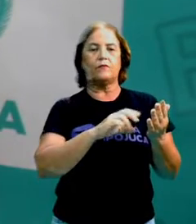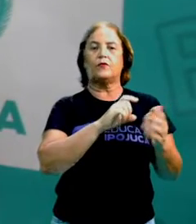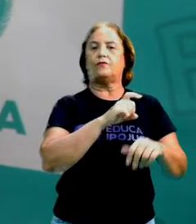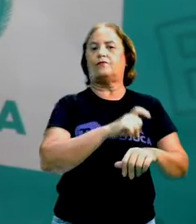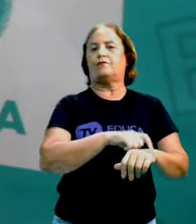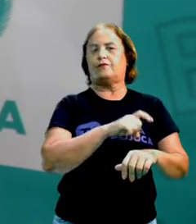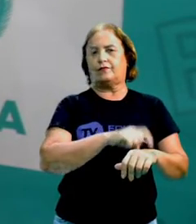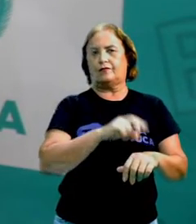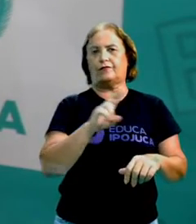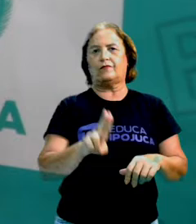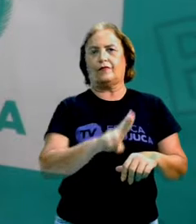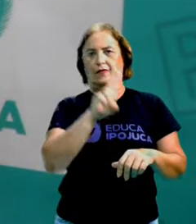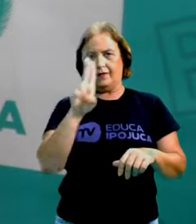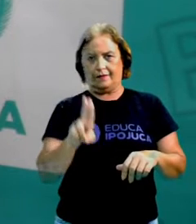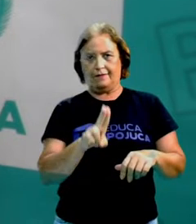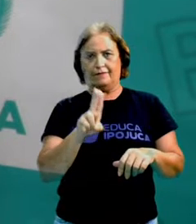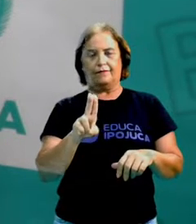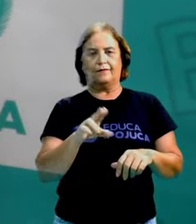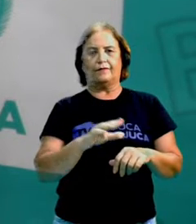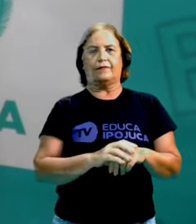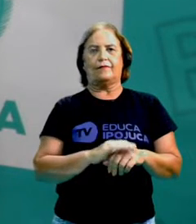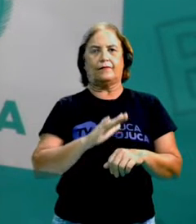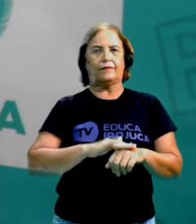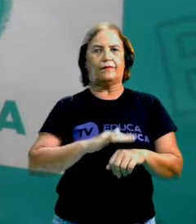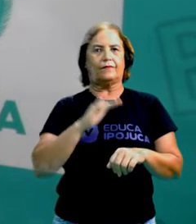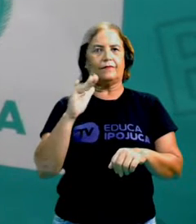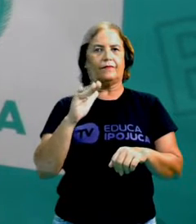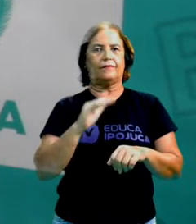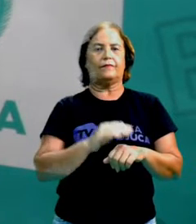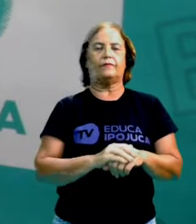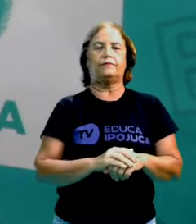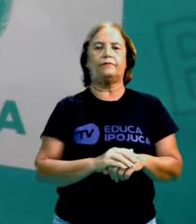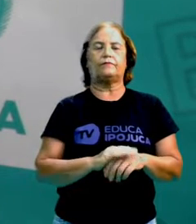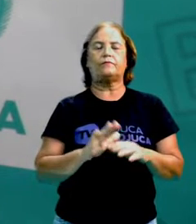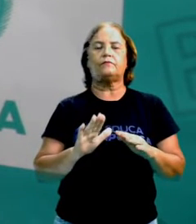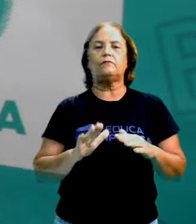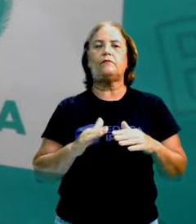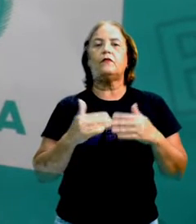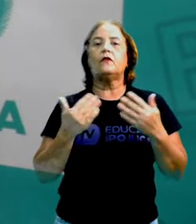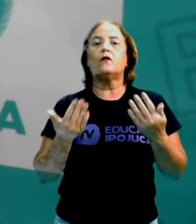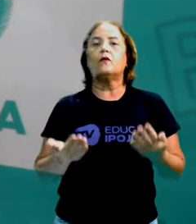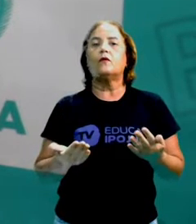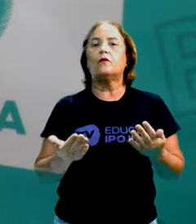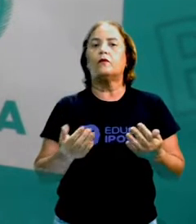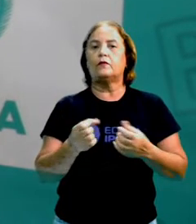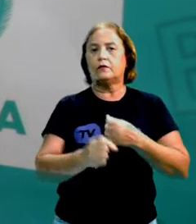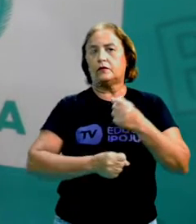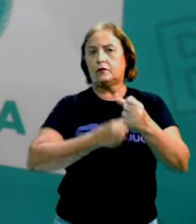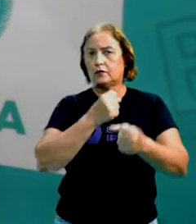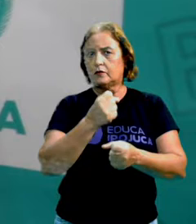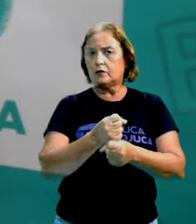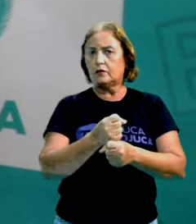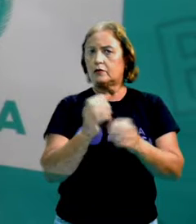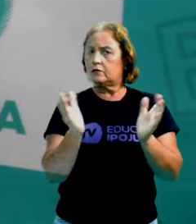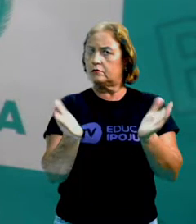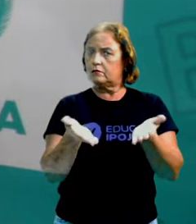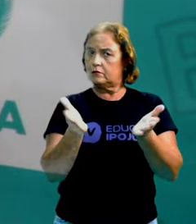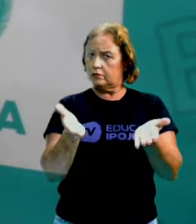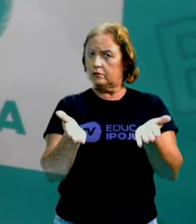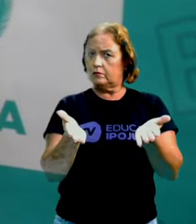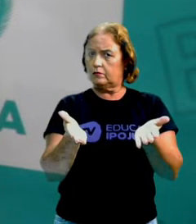mais eu tenho usada o sol Qual é o ano em que nós estamos